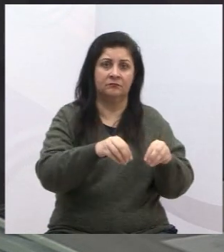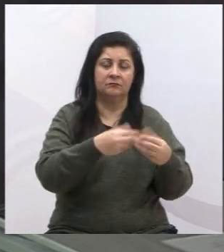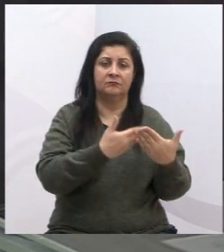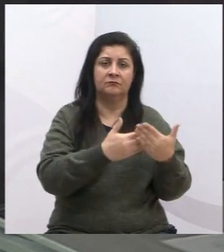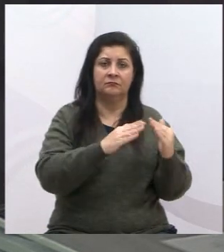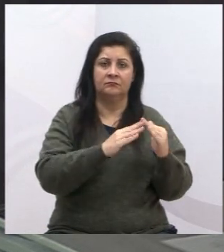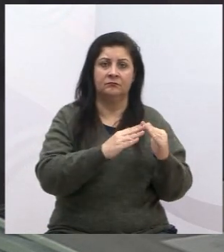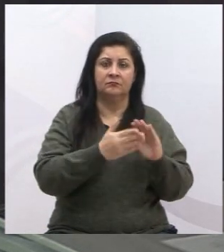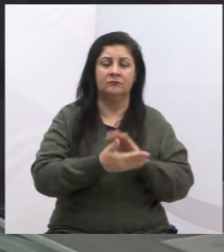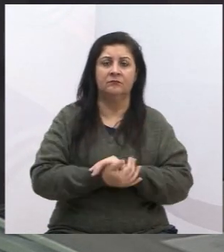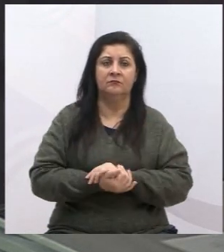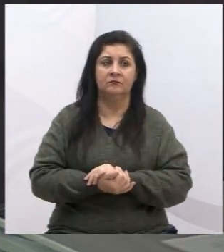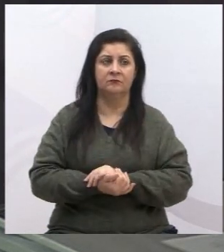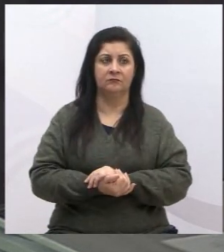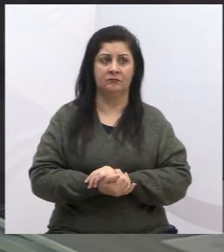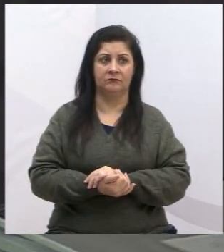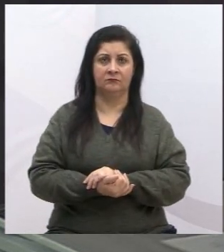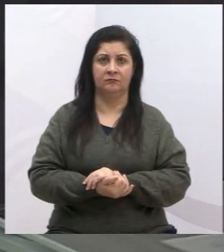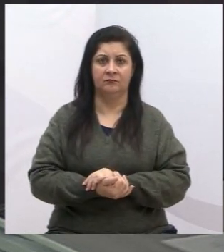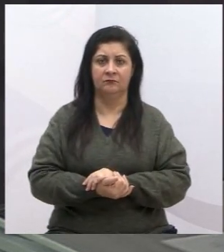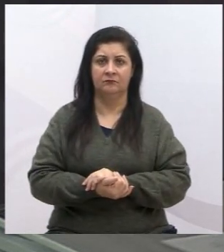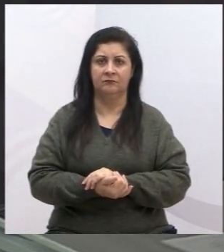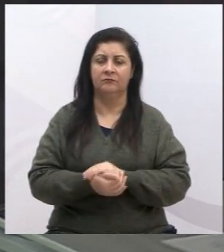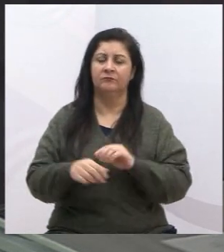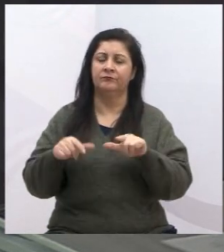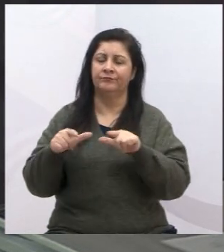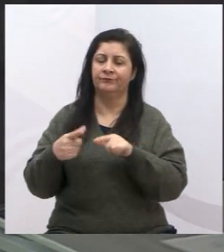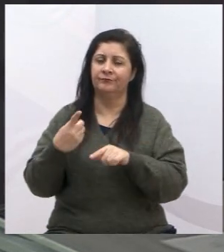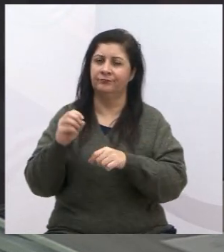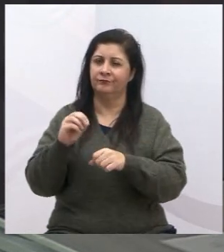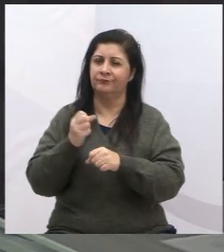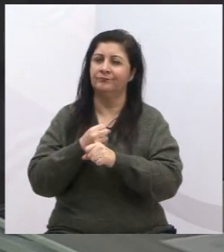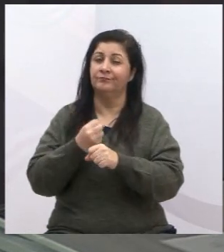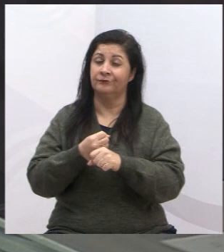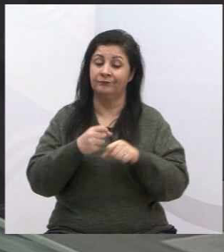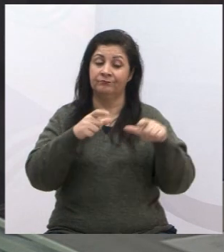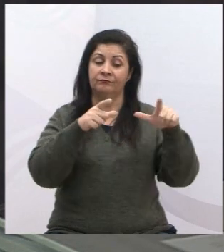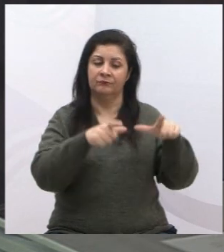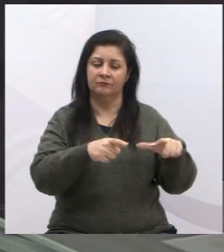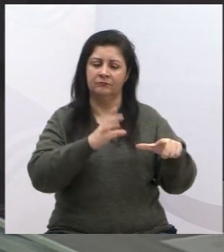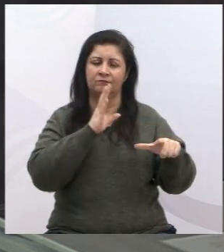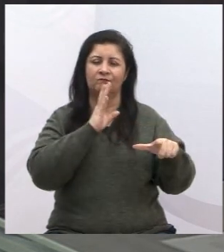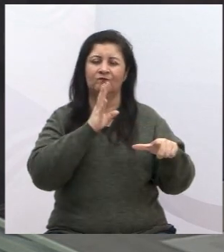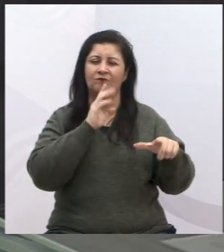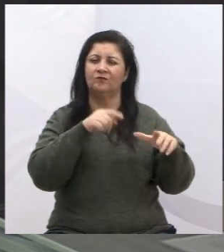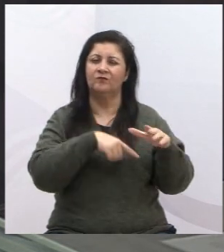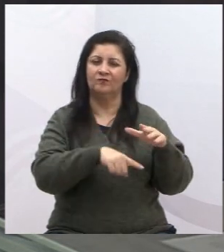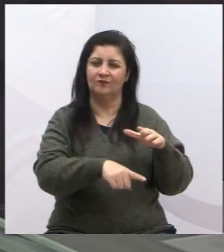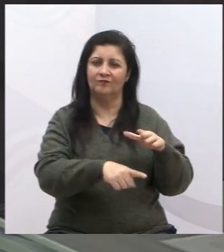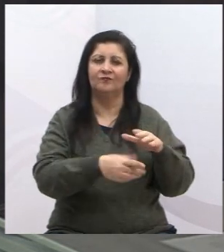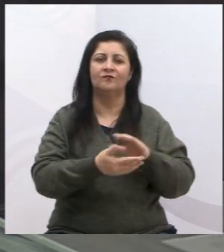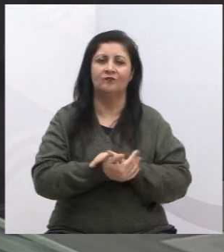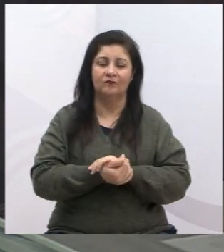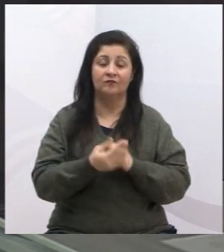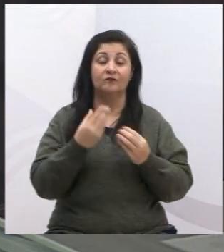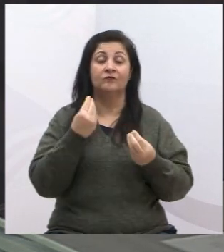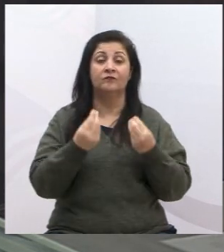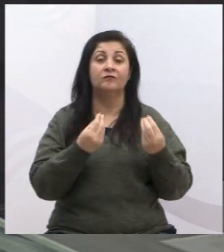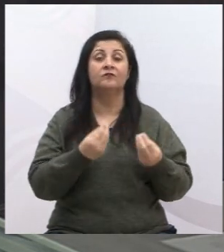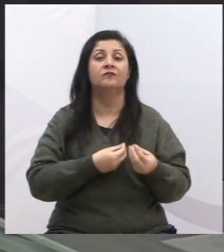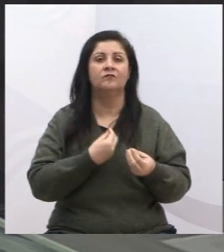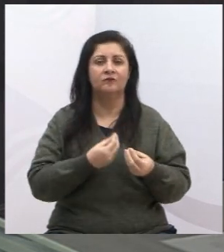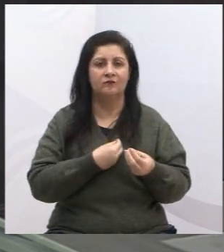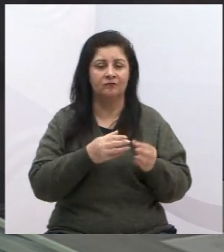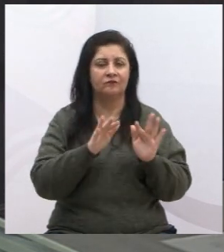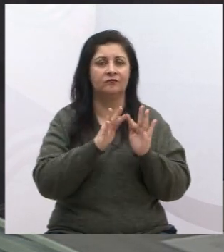maio. E eu, como trabalhei com mais de 10 anos como médico naquela região, conheço bem a situação em que vivem várias